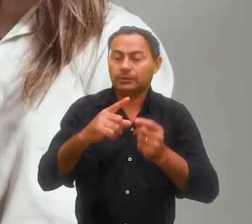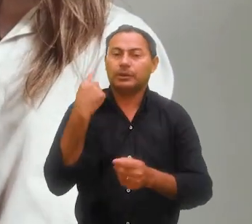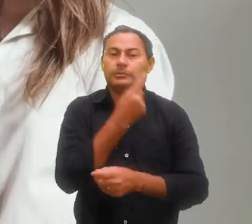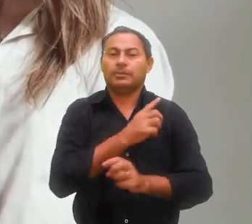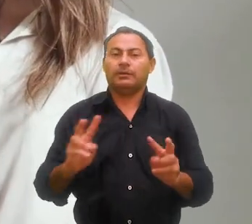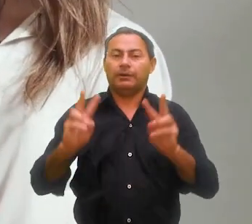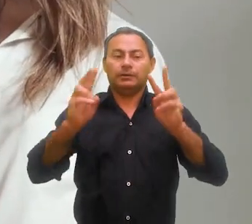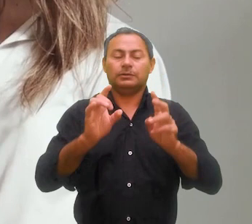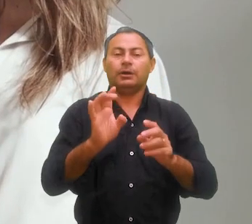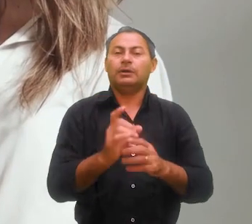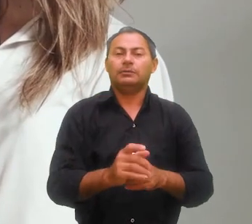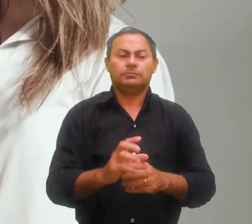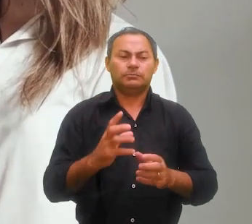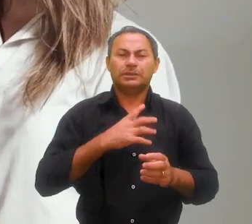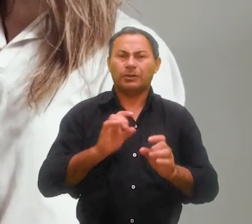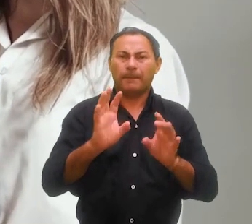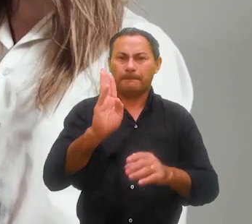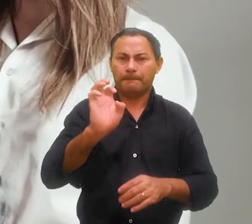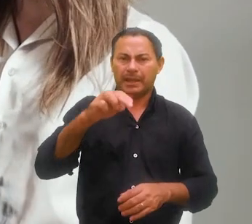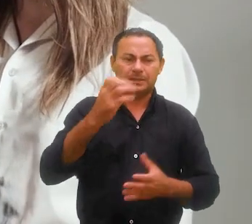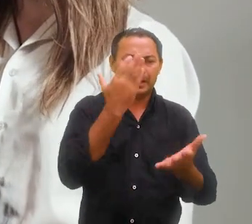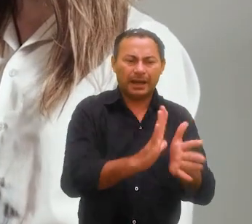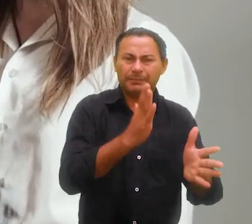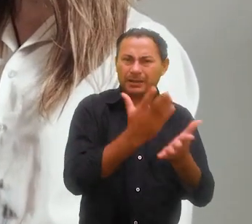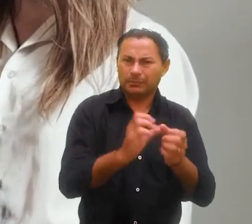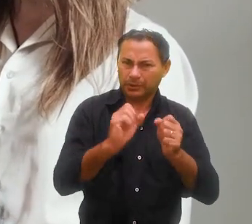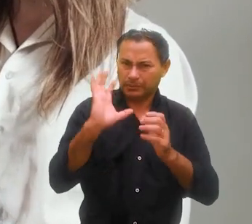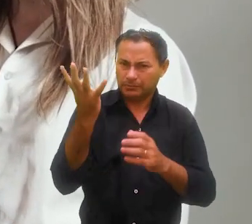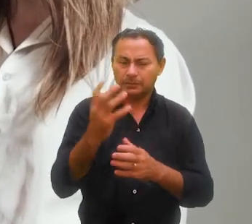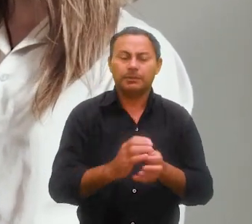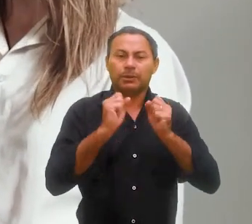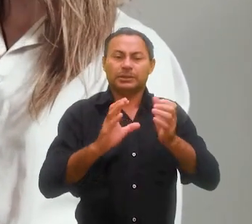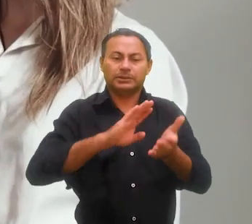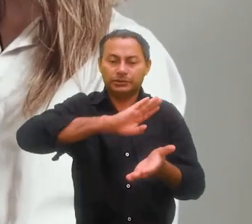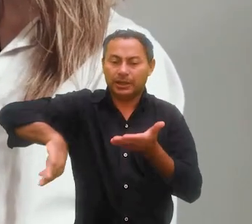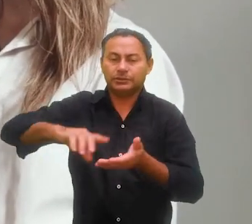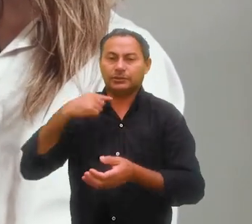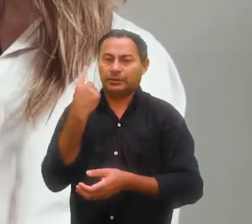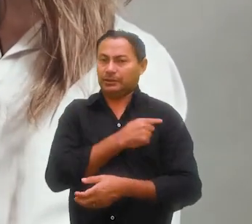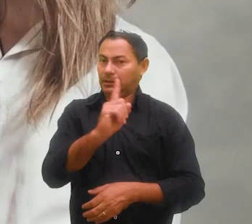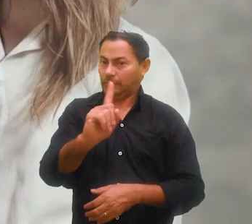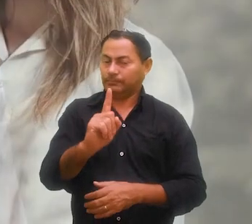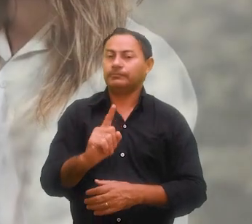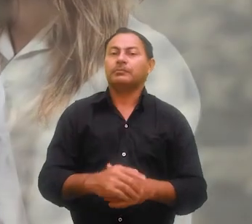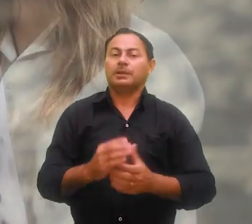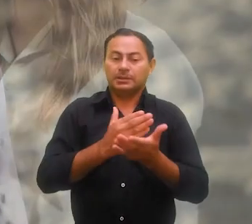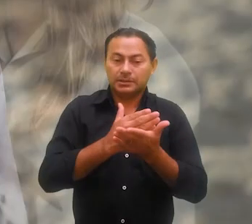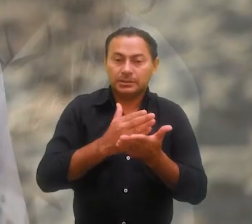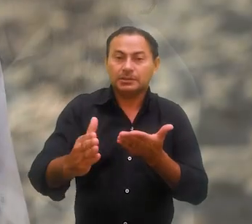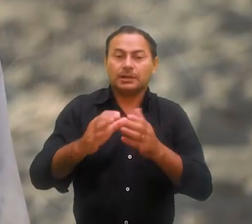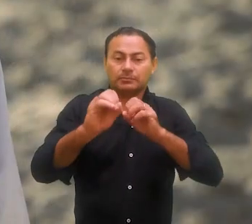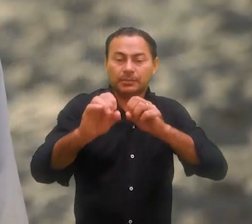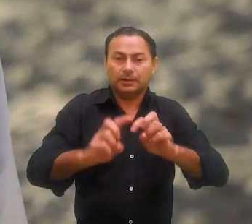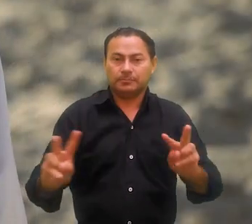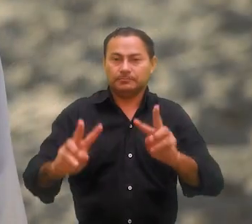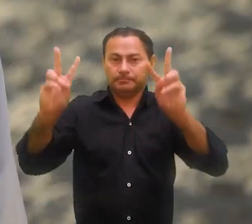os nossos valores se resumam a bens que se desgastam e que podem ser tirados de nós. Ao